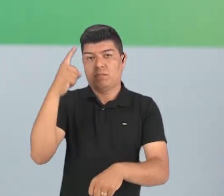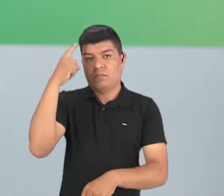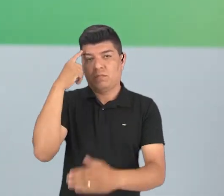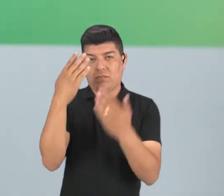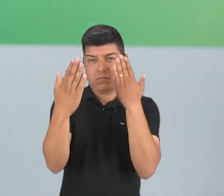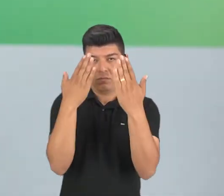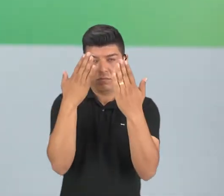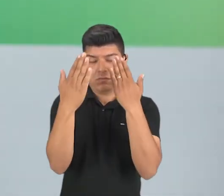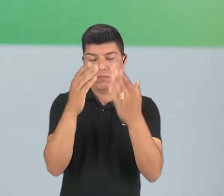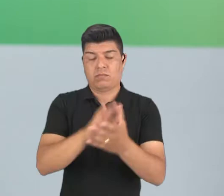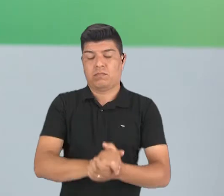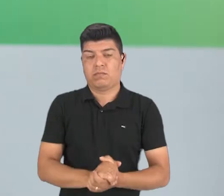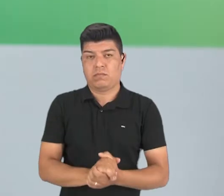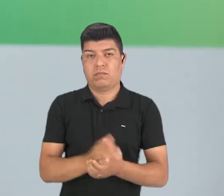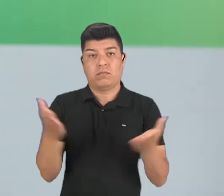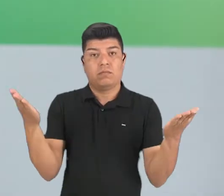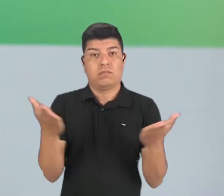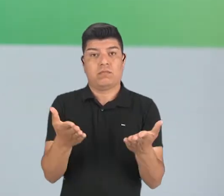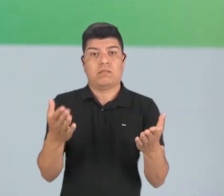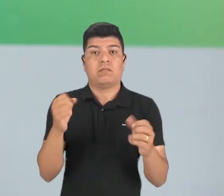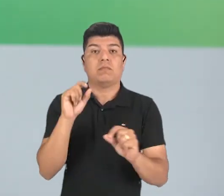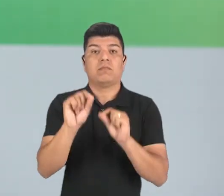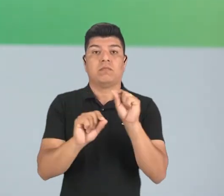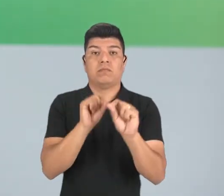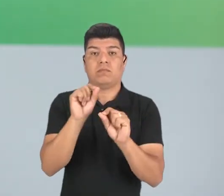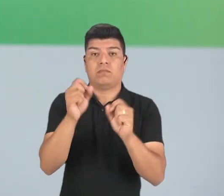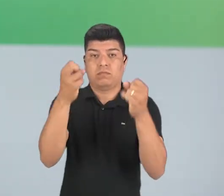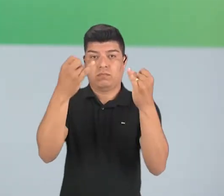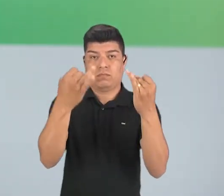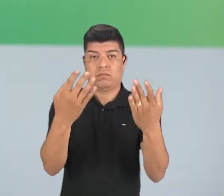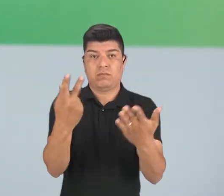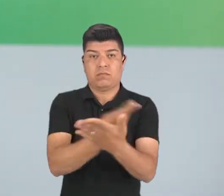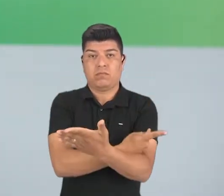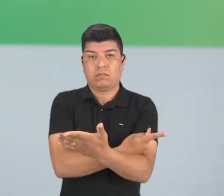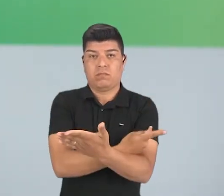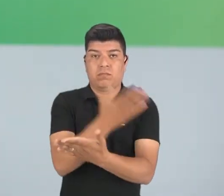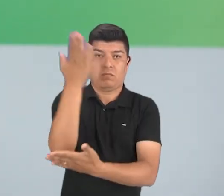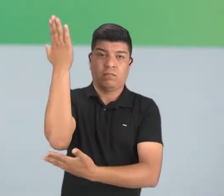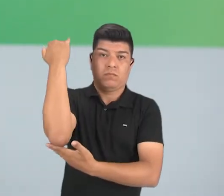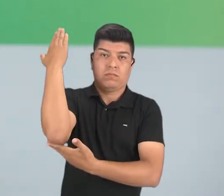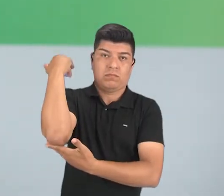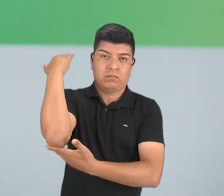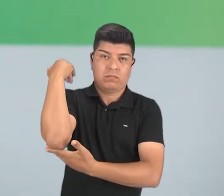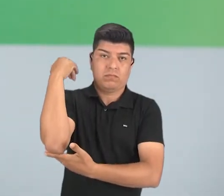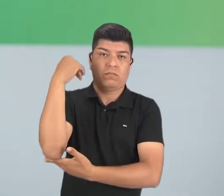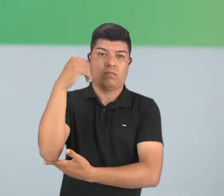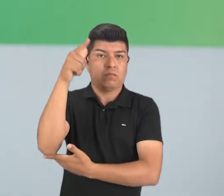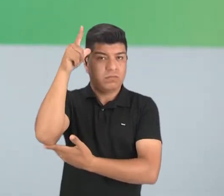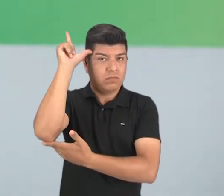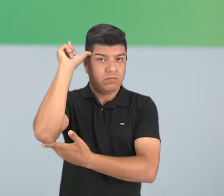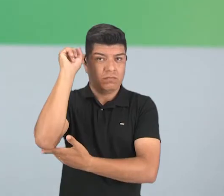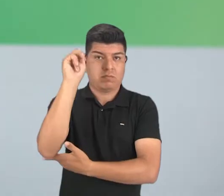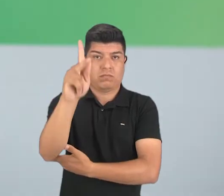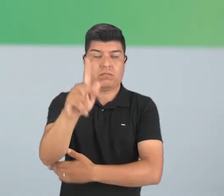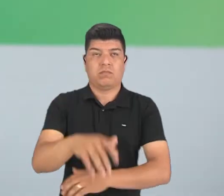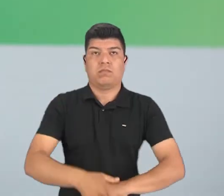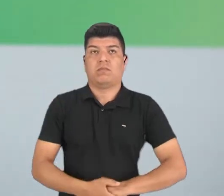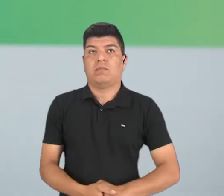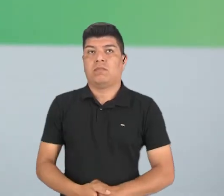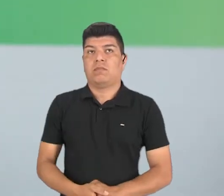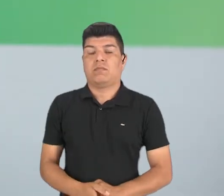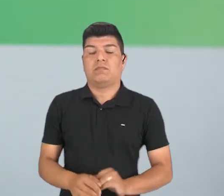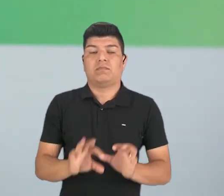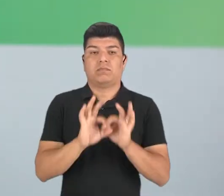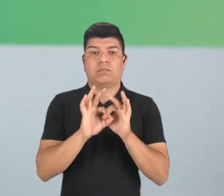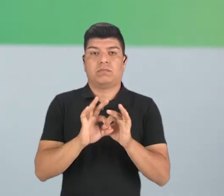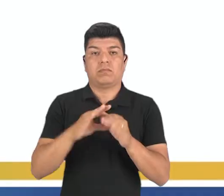Então, eu estou aqui no hoje falando sobre algo que aconteceu no passado, no ontem, certo? Com